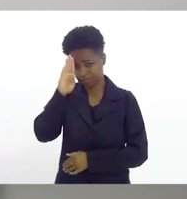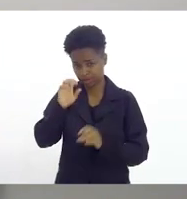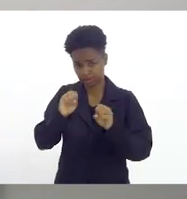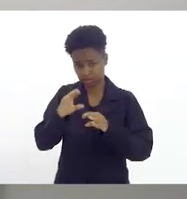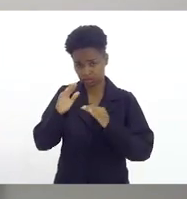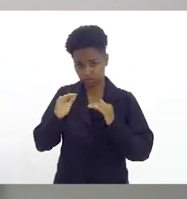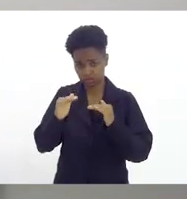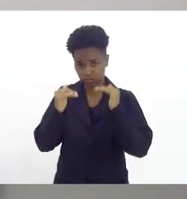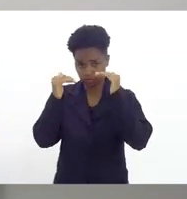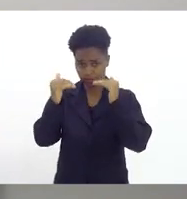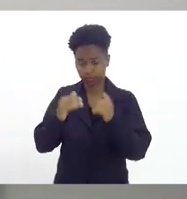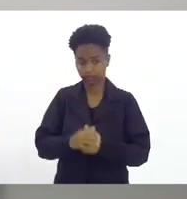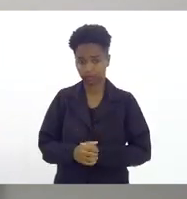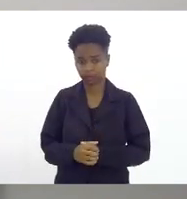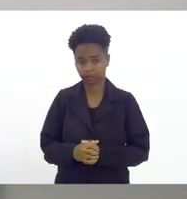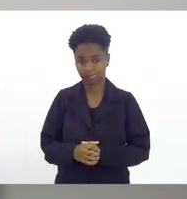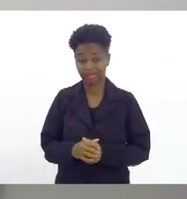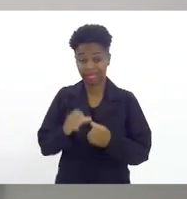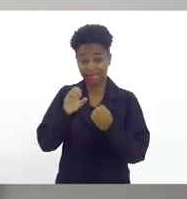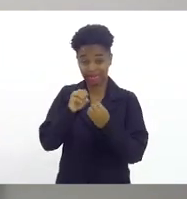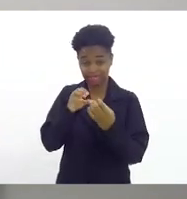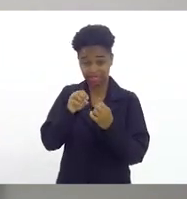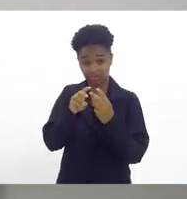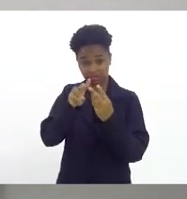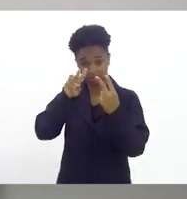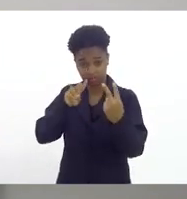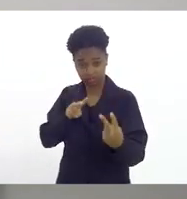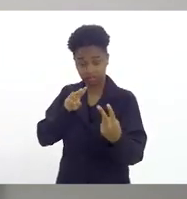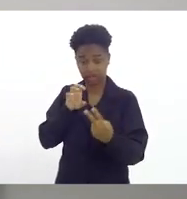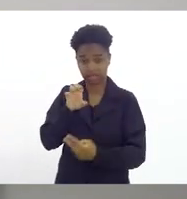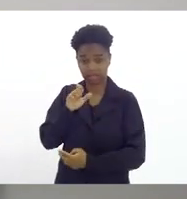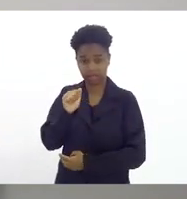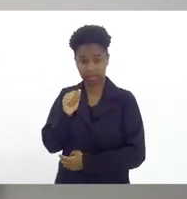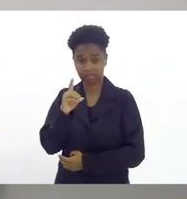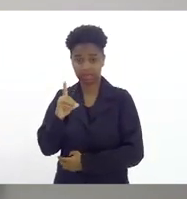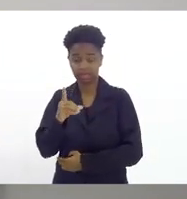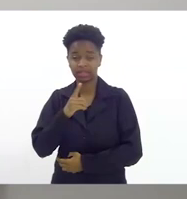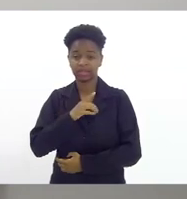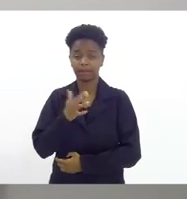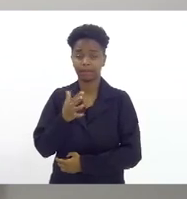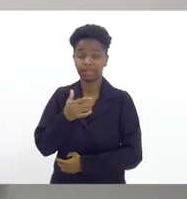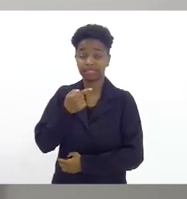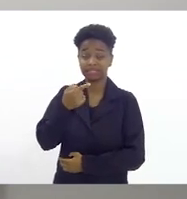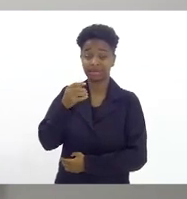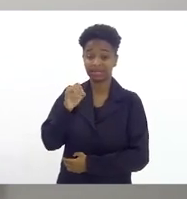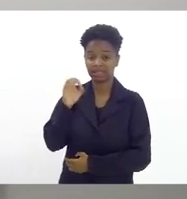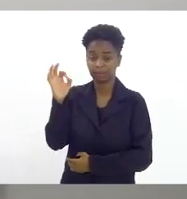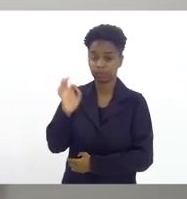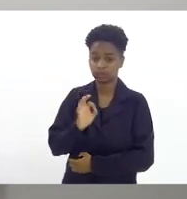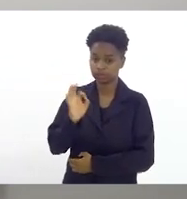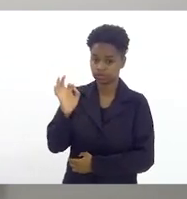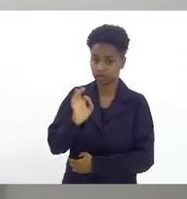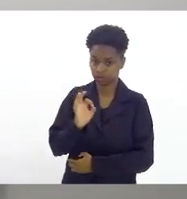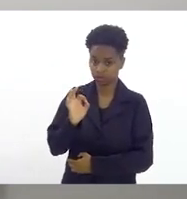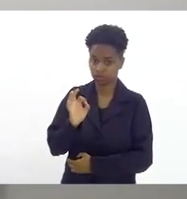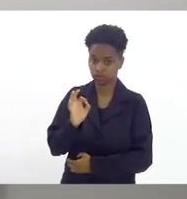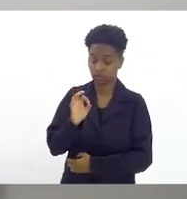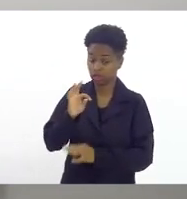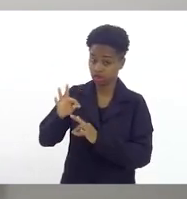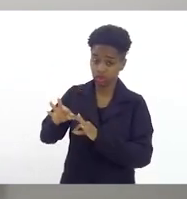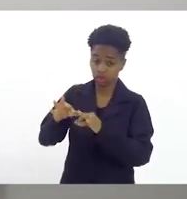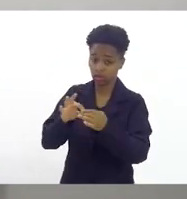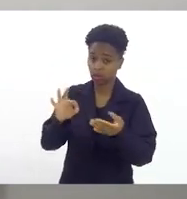no Brasil o ensino à distância o EAD já tá batendo cerca de 70% de todas as